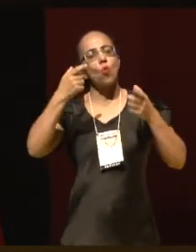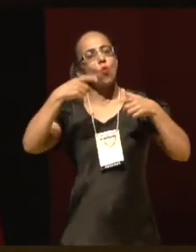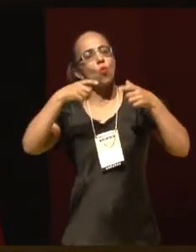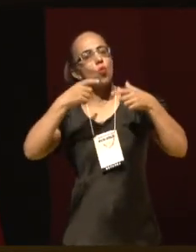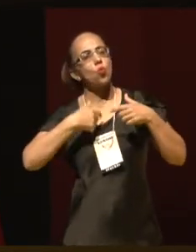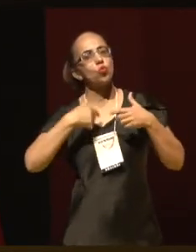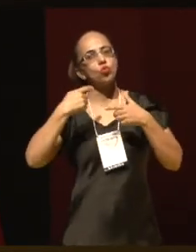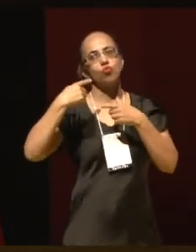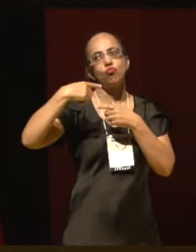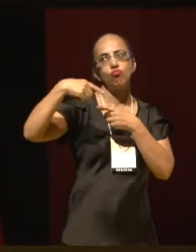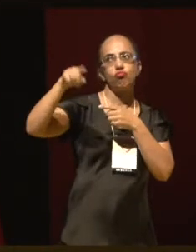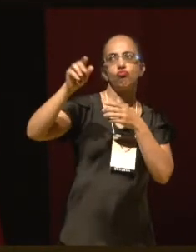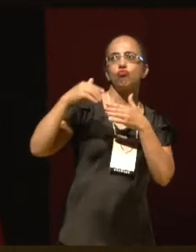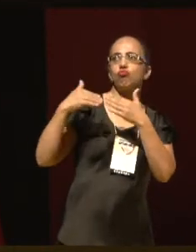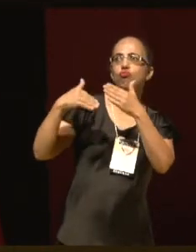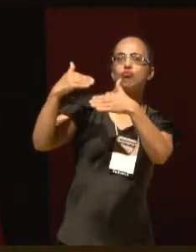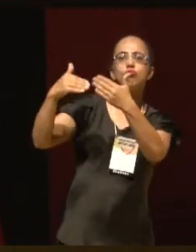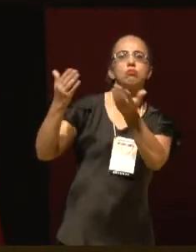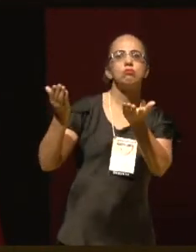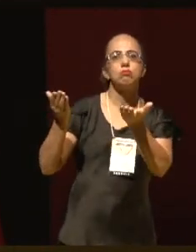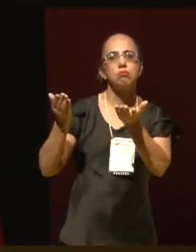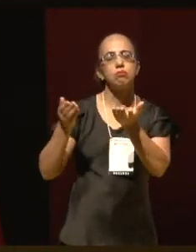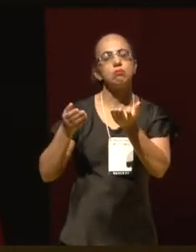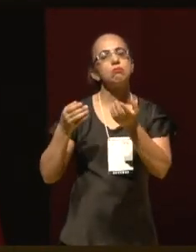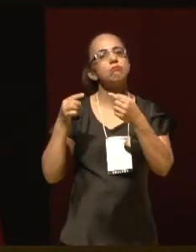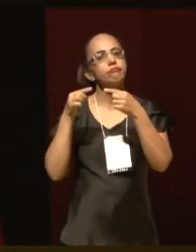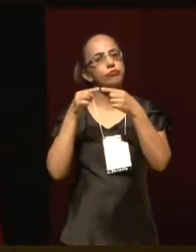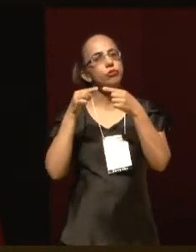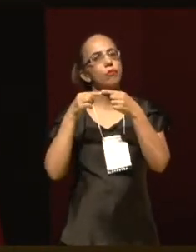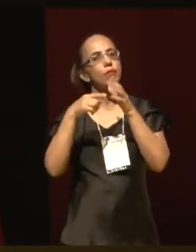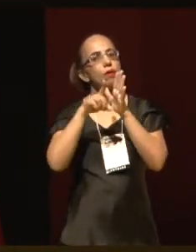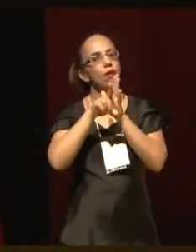adoração. A prece, o valor da prece.